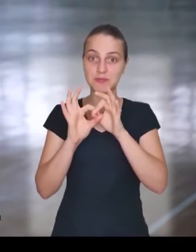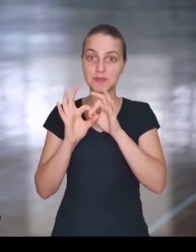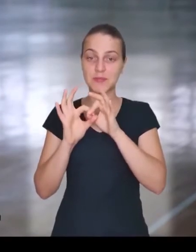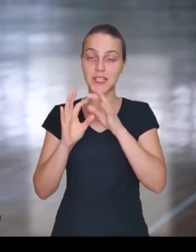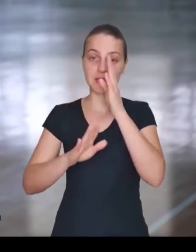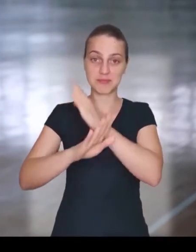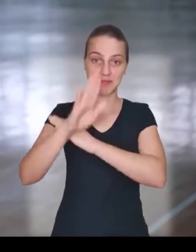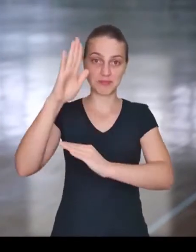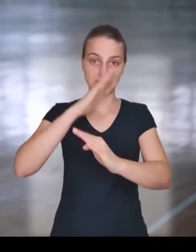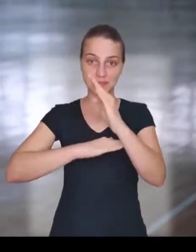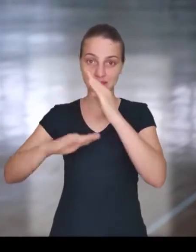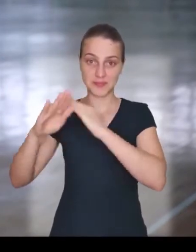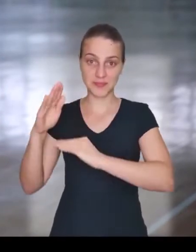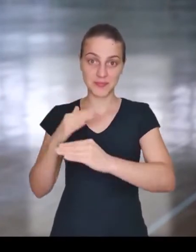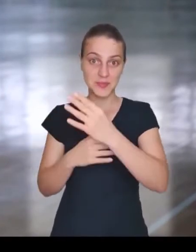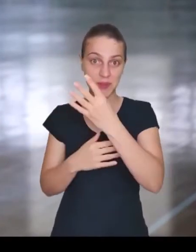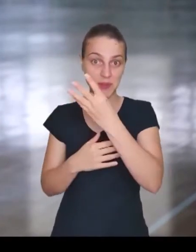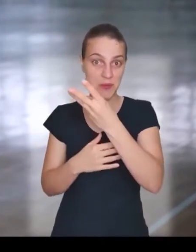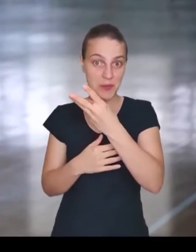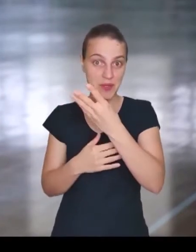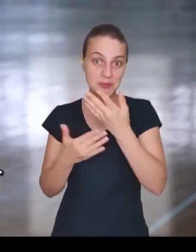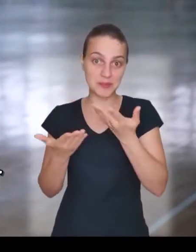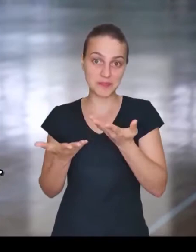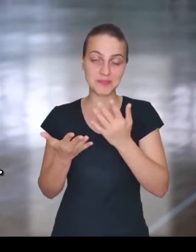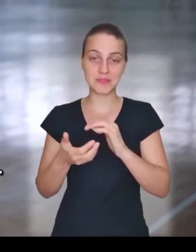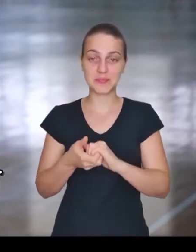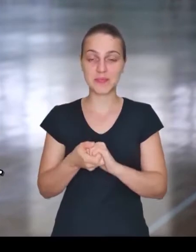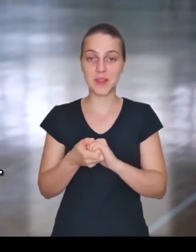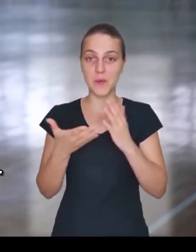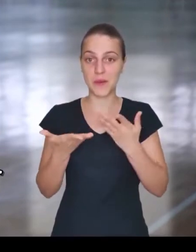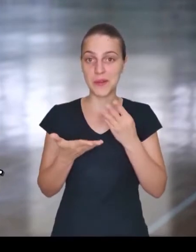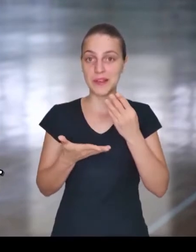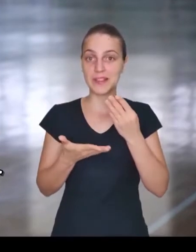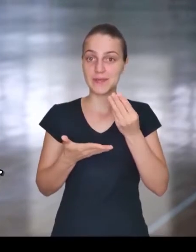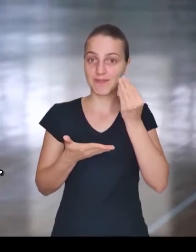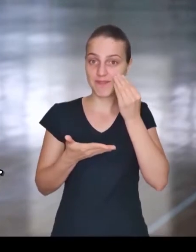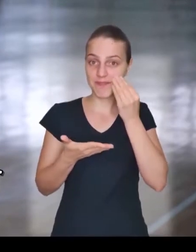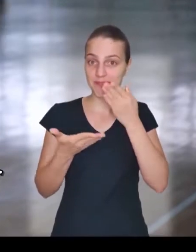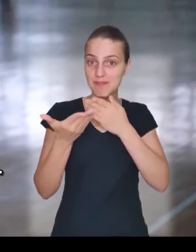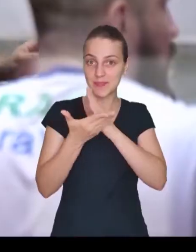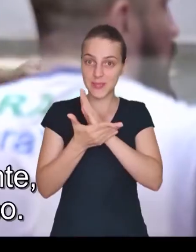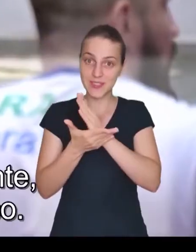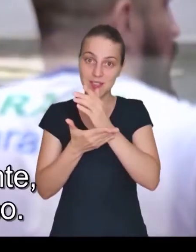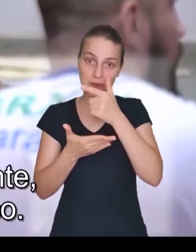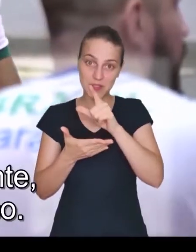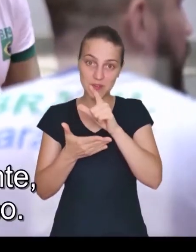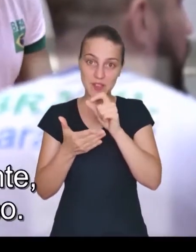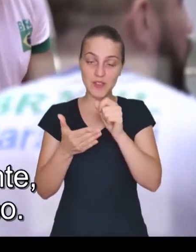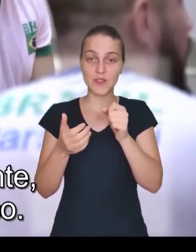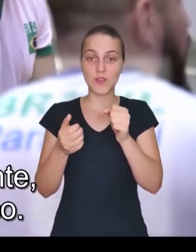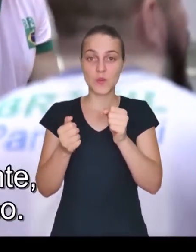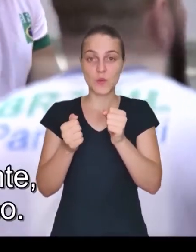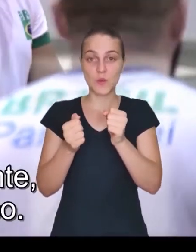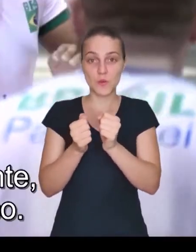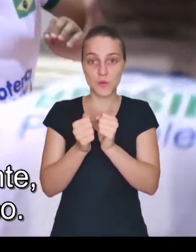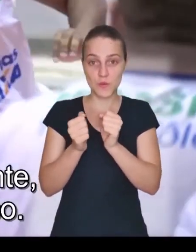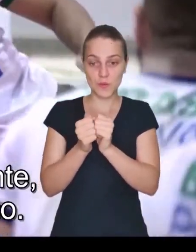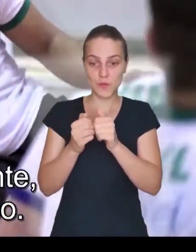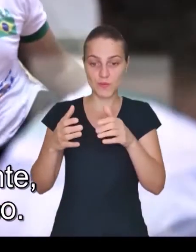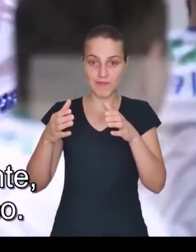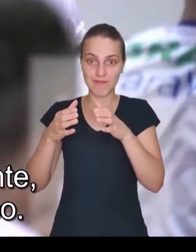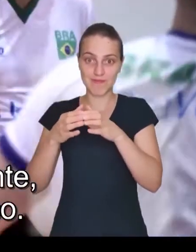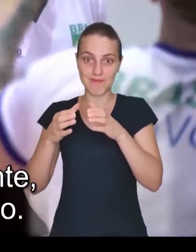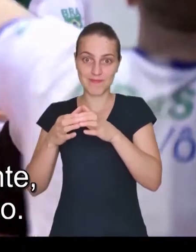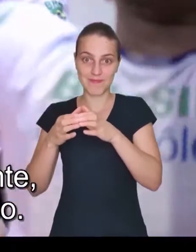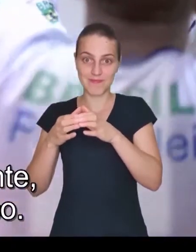Lima para Tóquio, né? Já estamos com a vaga garantida para o país. Agora tem que brigar para estar entre os 12 de novo, né? Que vão. A minha primeira conquista foi,